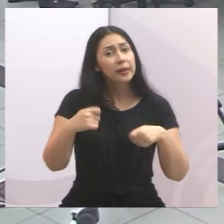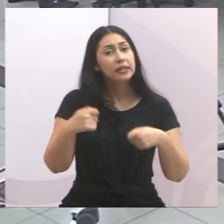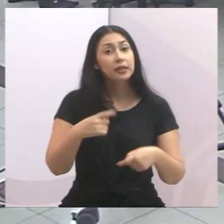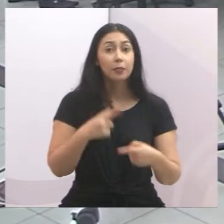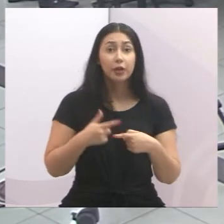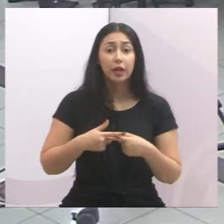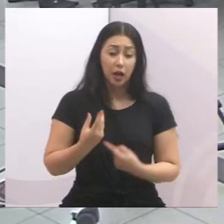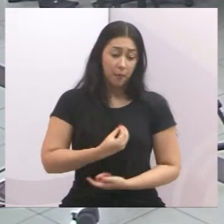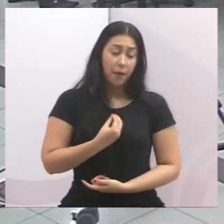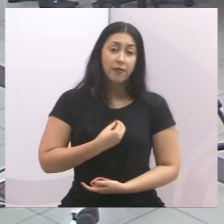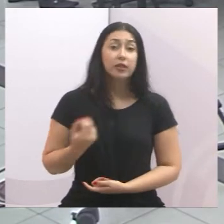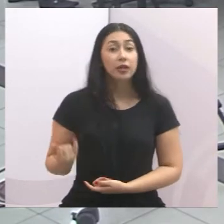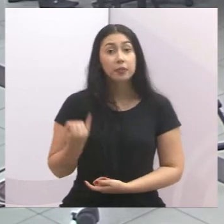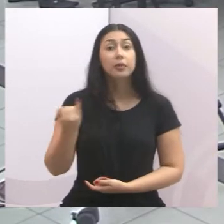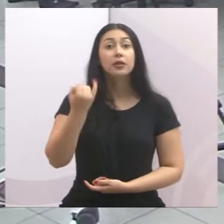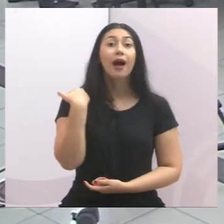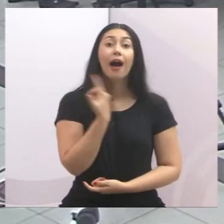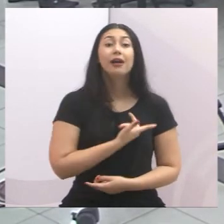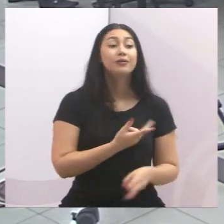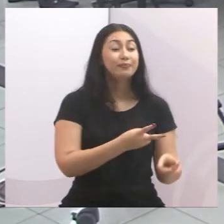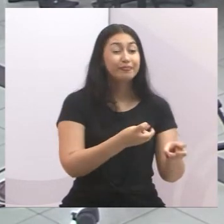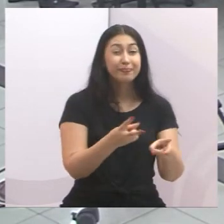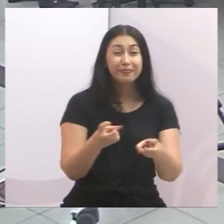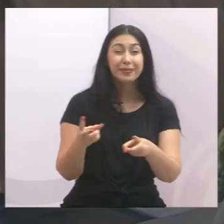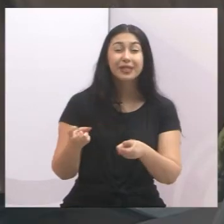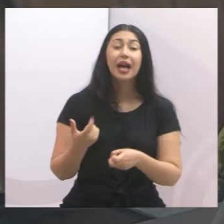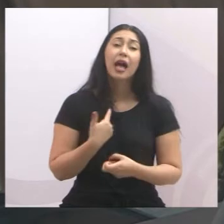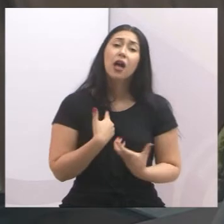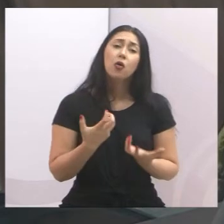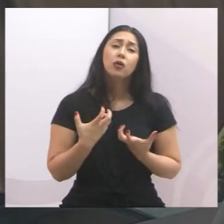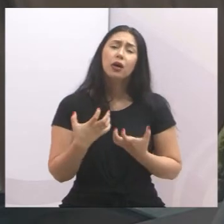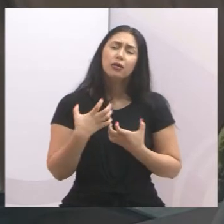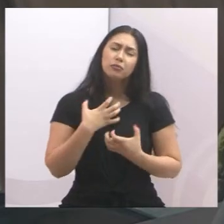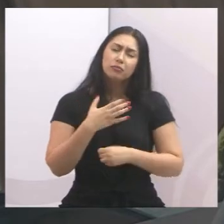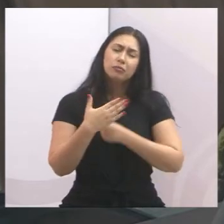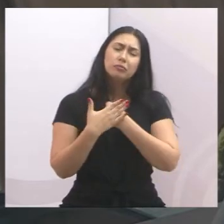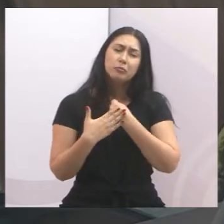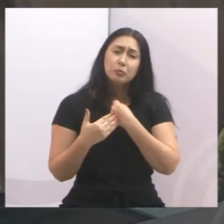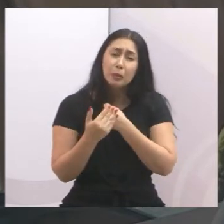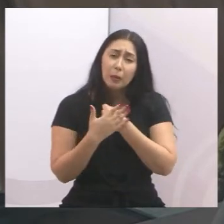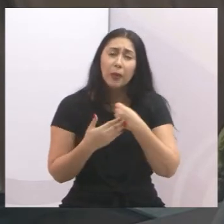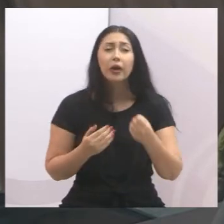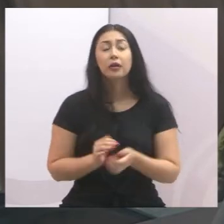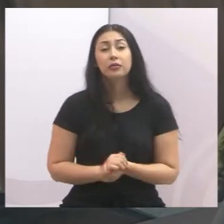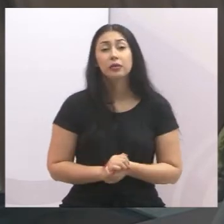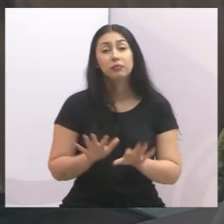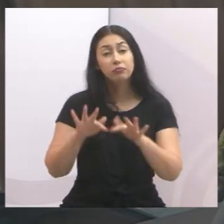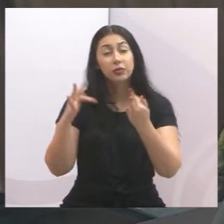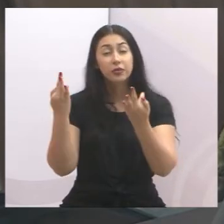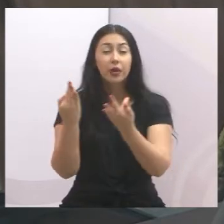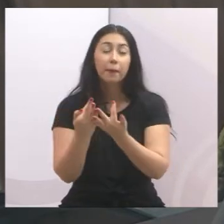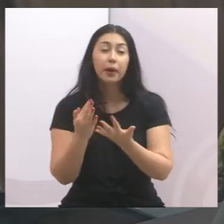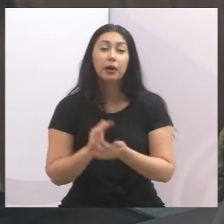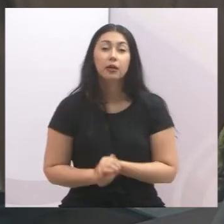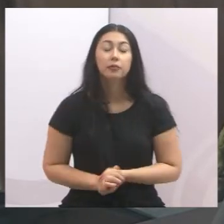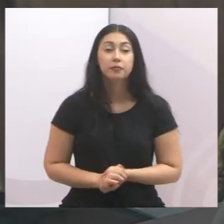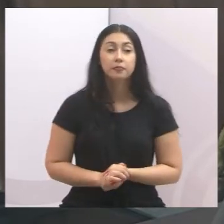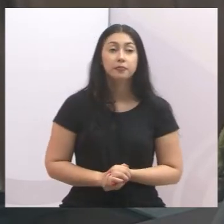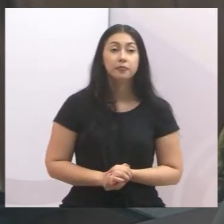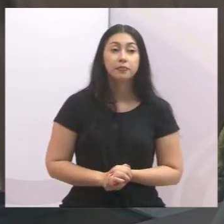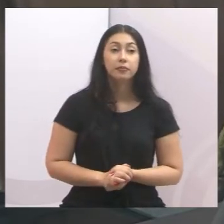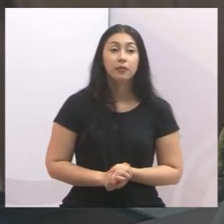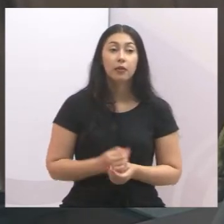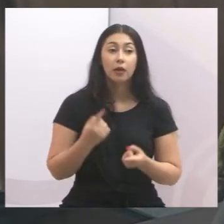preço. E a gente viu o sofrimento aí, já quero mandar os sentimentos para a família Dona Virgínia Novaes, que mora na cidade de Jardim,